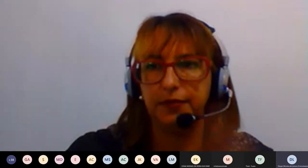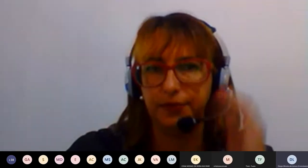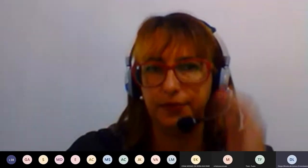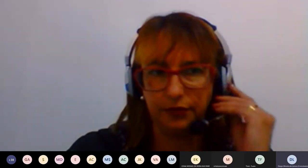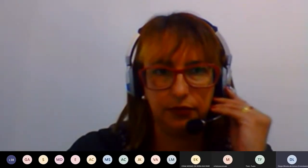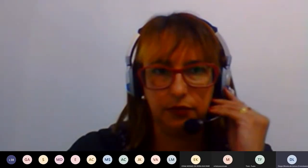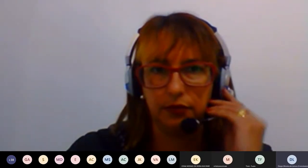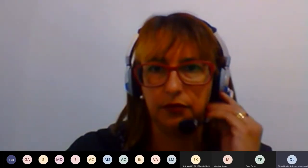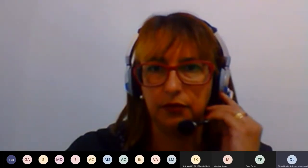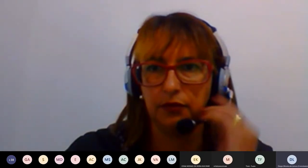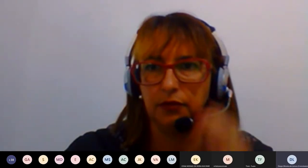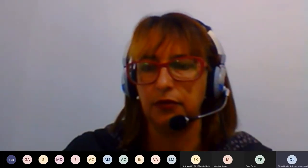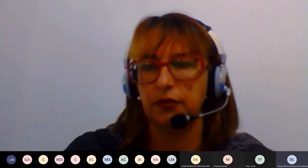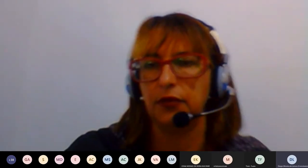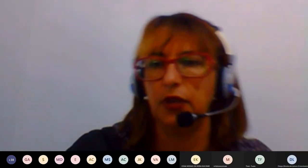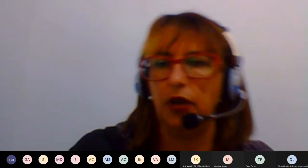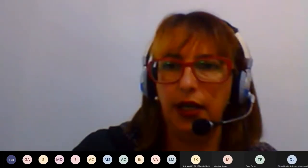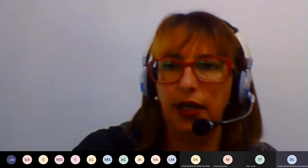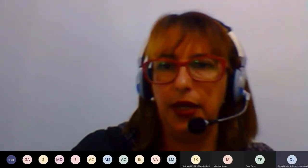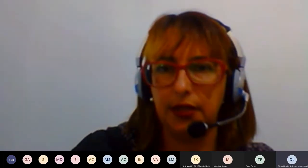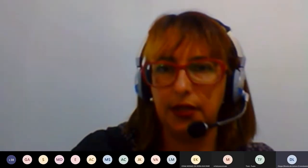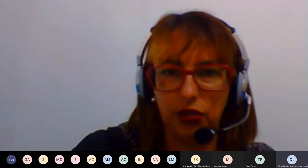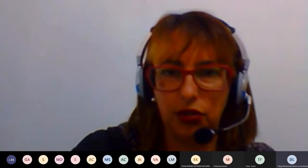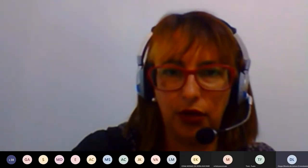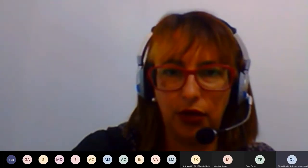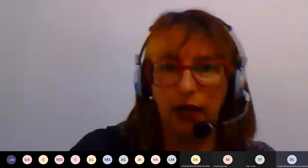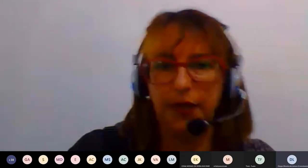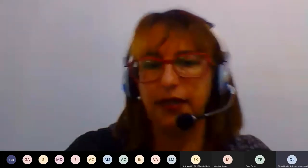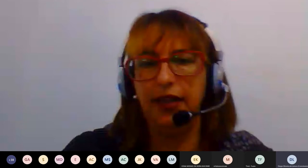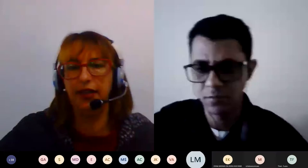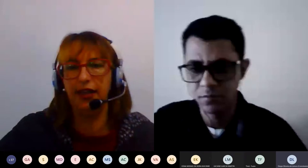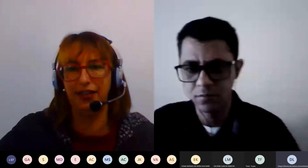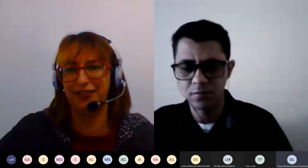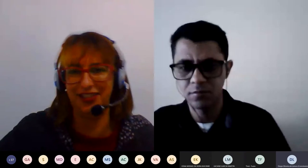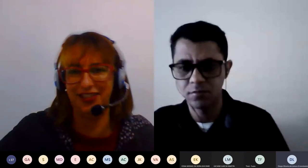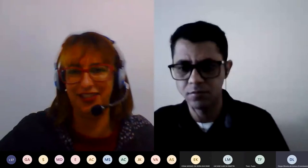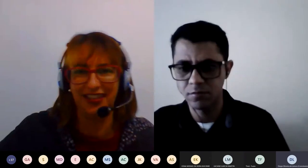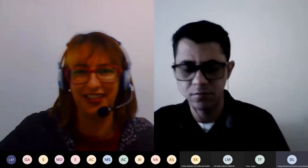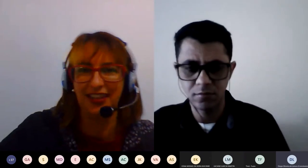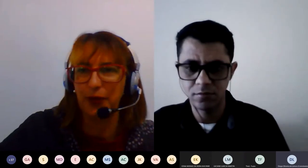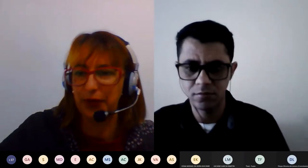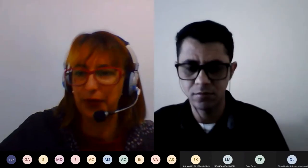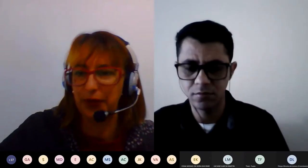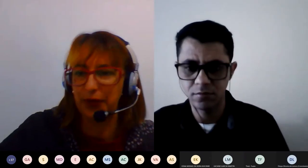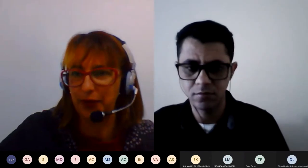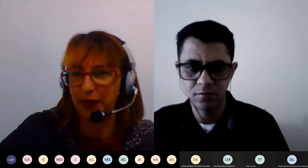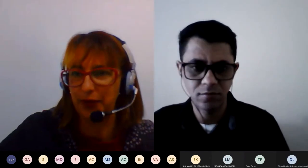não levantando a... Ah, voltou ali. Voltou? Que bom. Mas está muda.